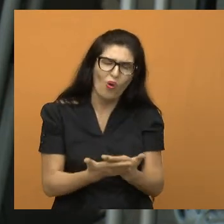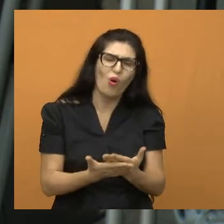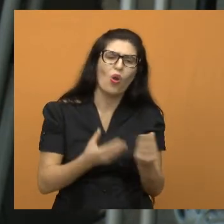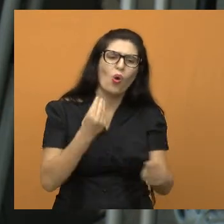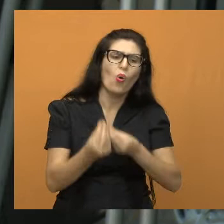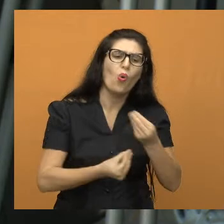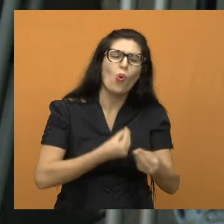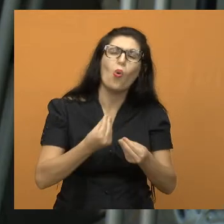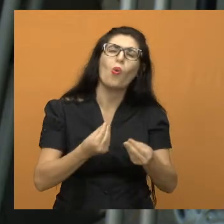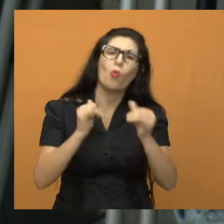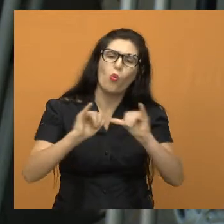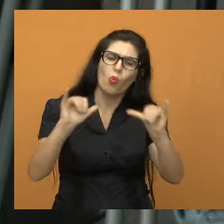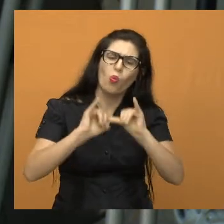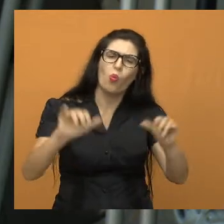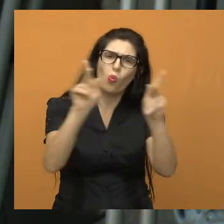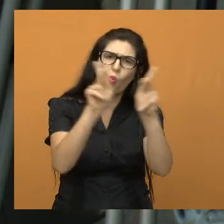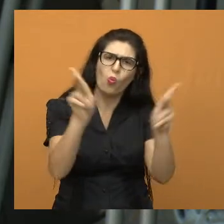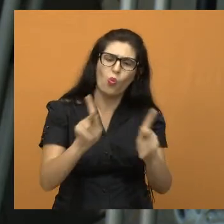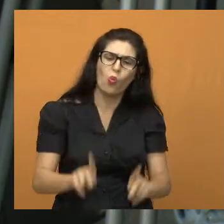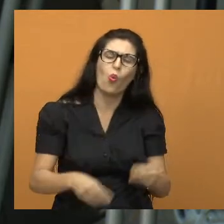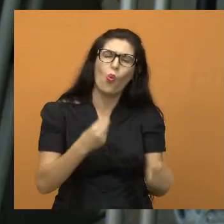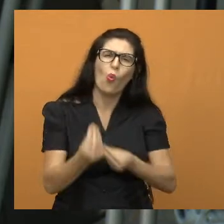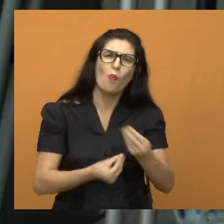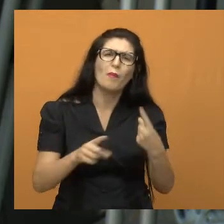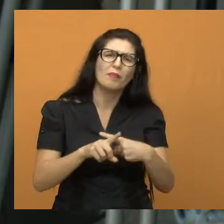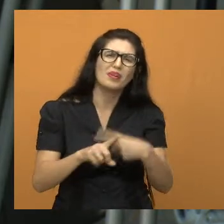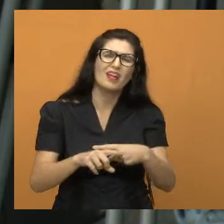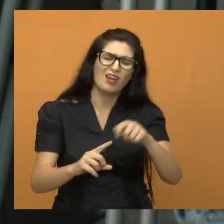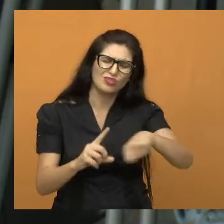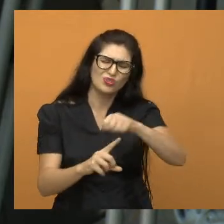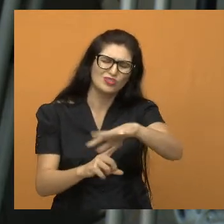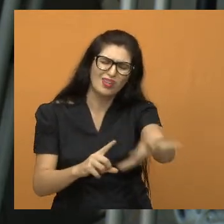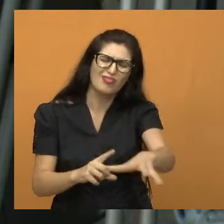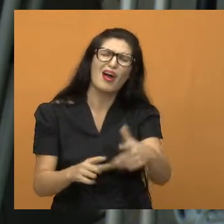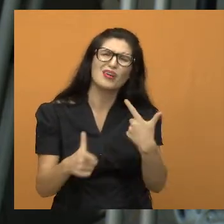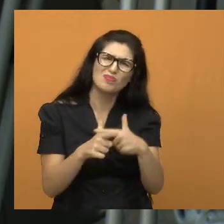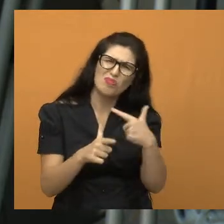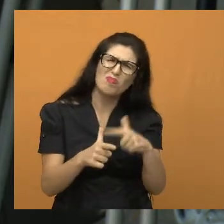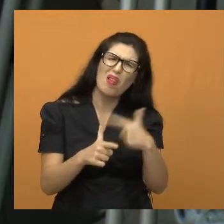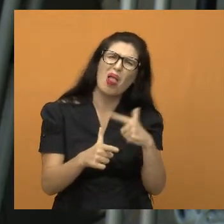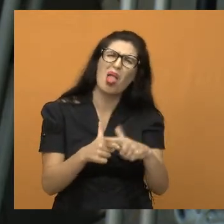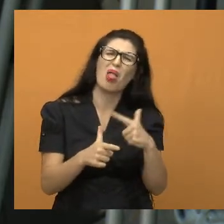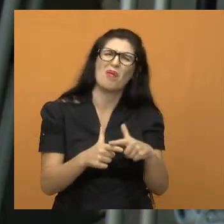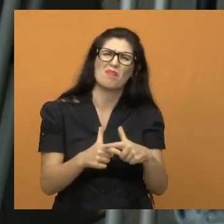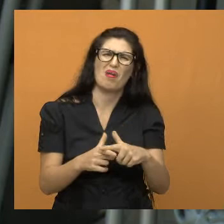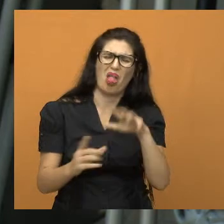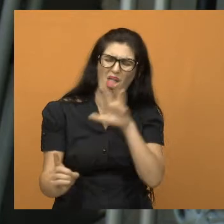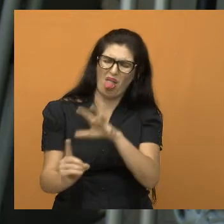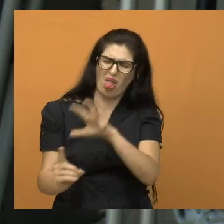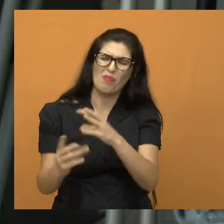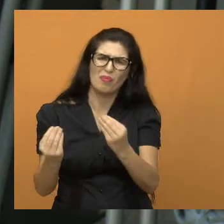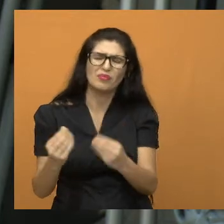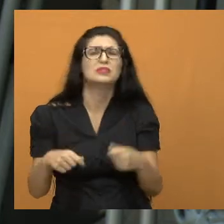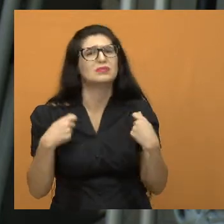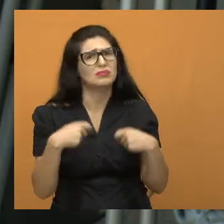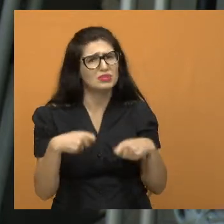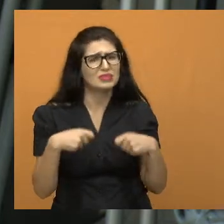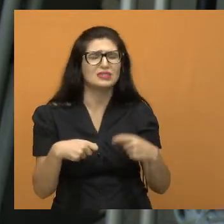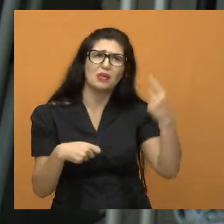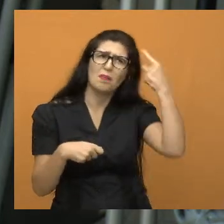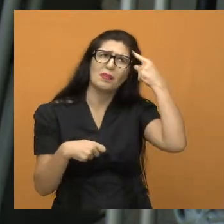ser pacificadores numa sociedade tão violenta, a gente fala, não, nós temos que ter esperança mesmo, né, que as